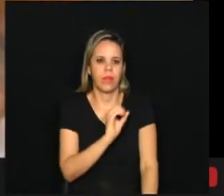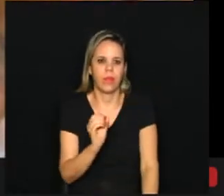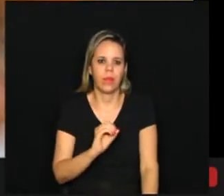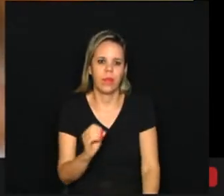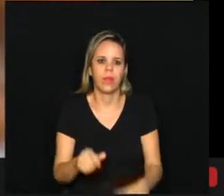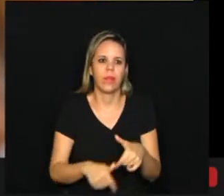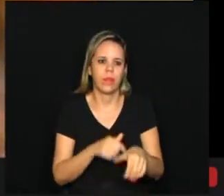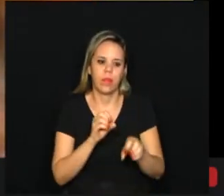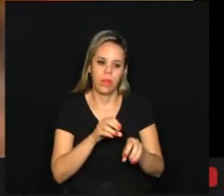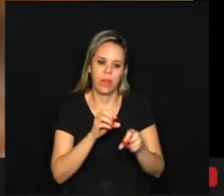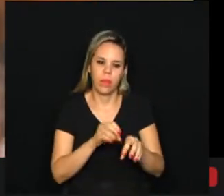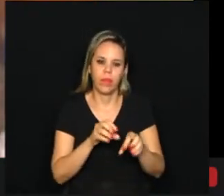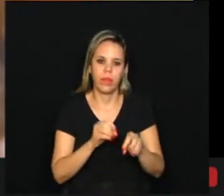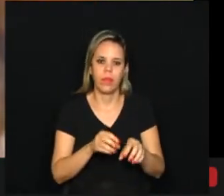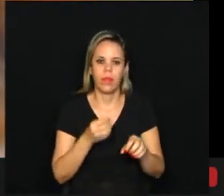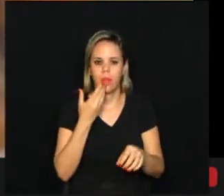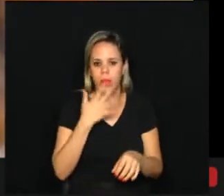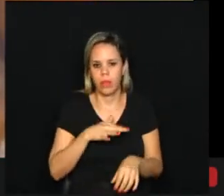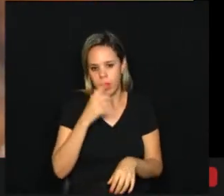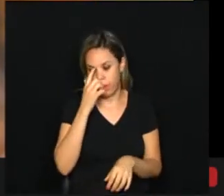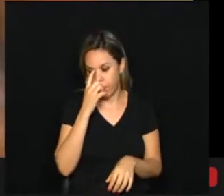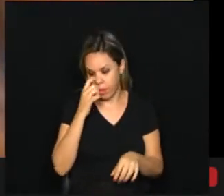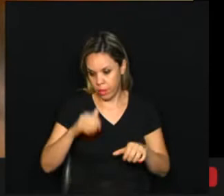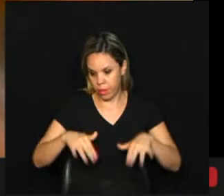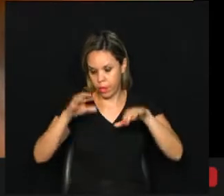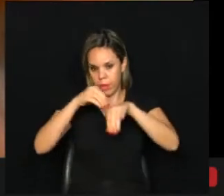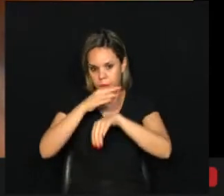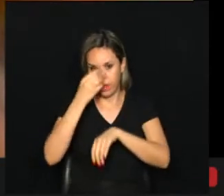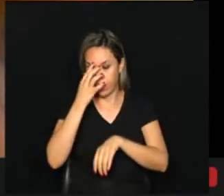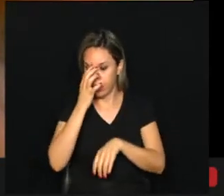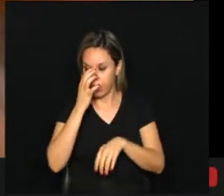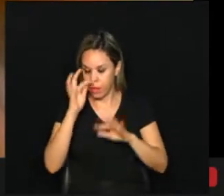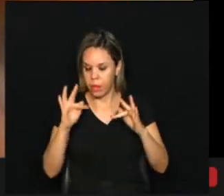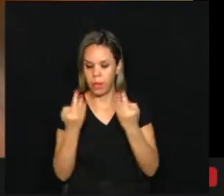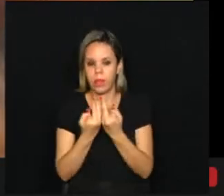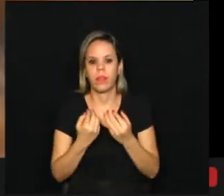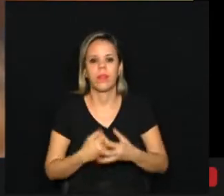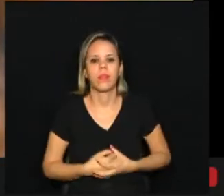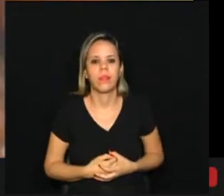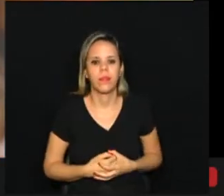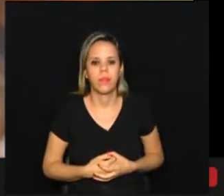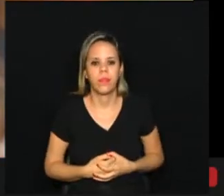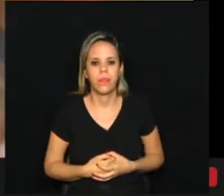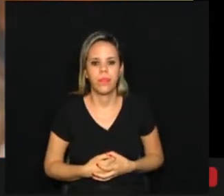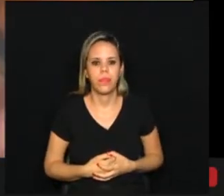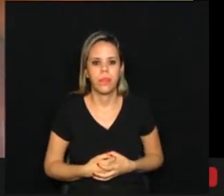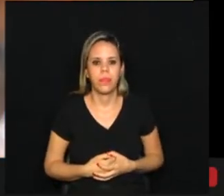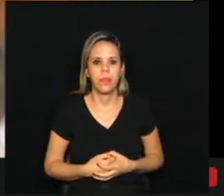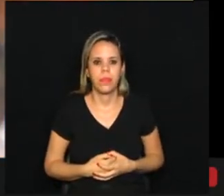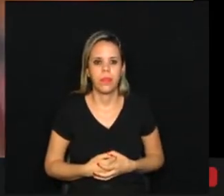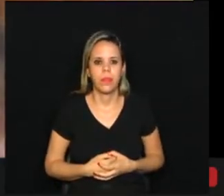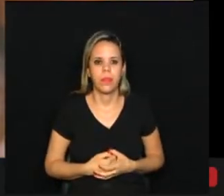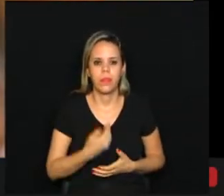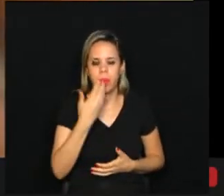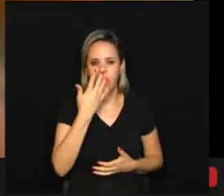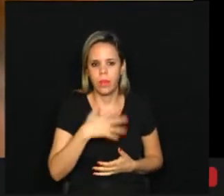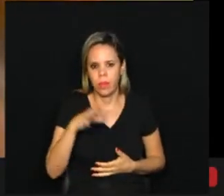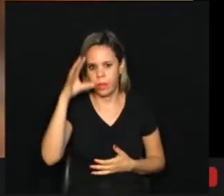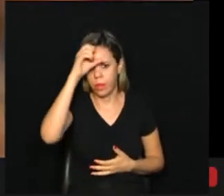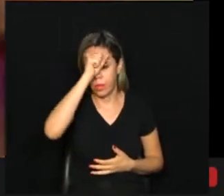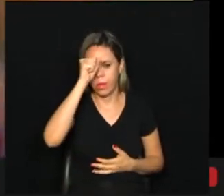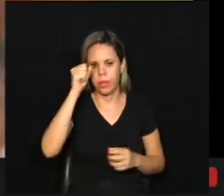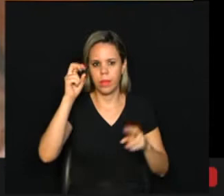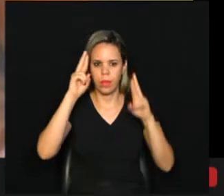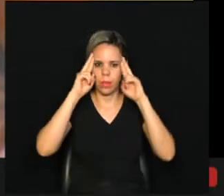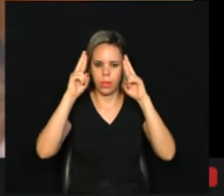trabalhando isso com a criança acaba levando isso para os pais, né? Levando para casa. Então, uma criança que aprende o